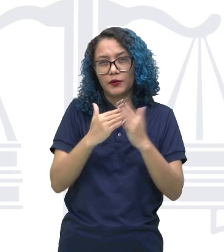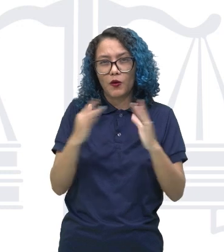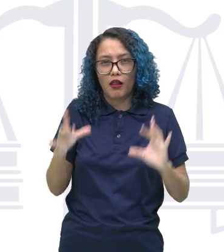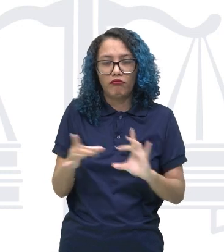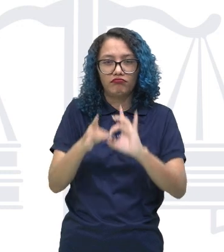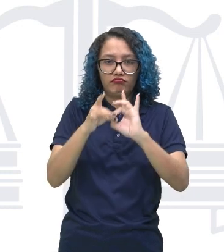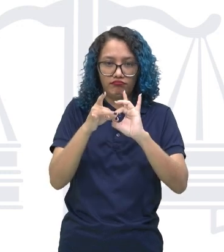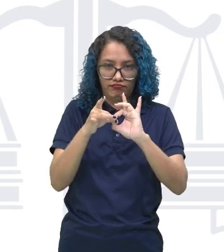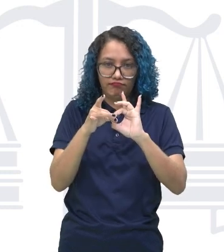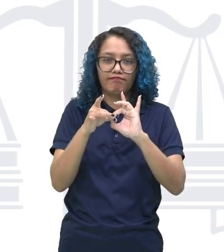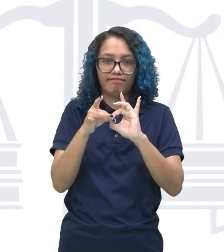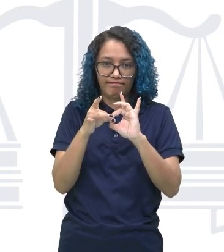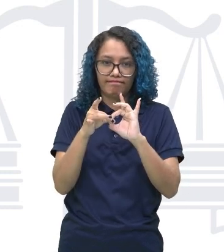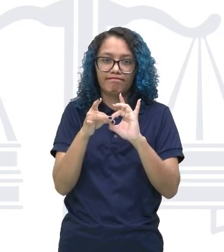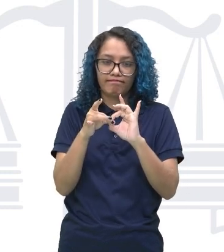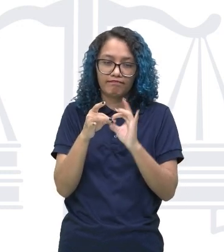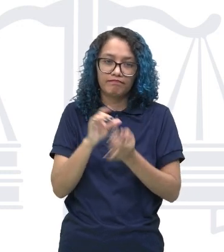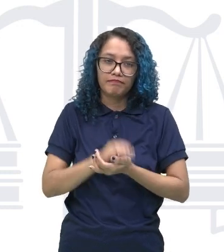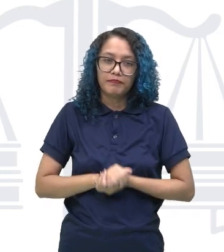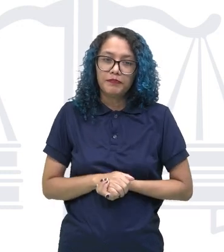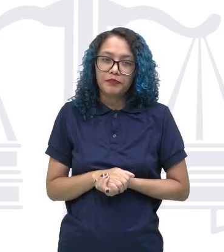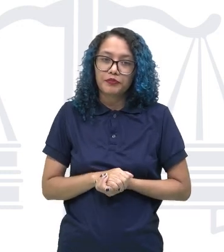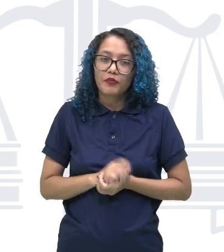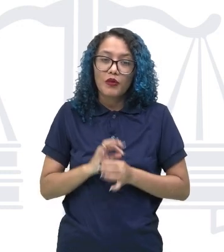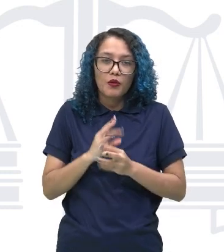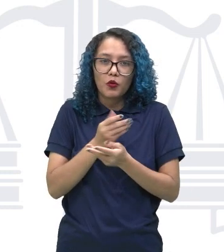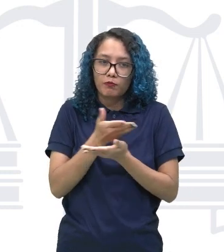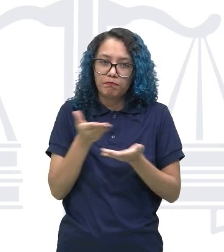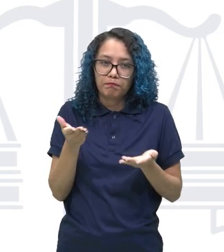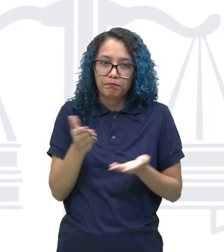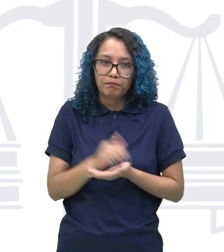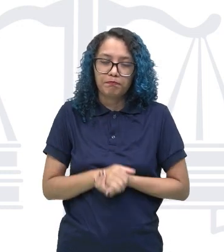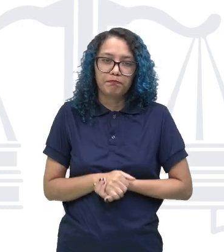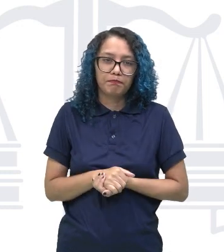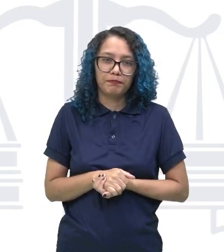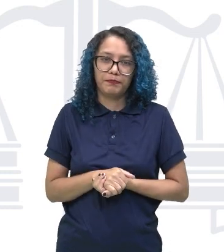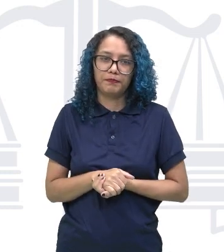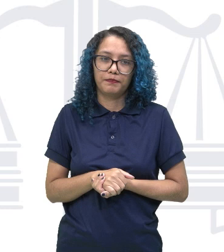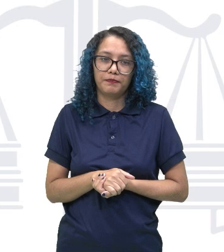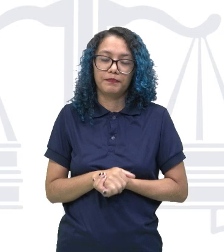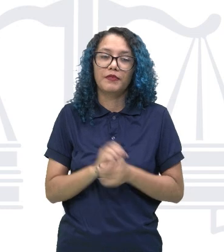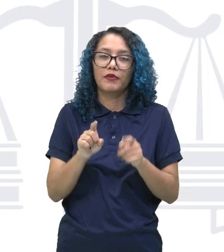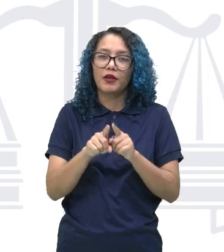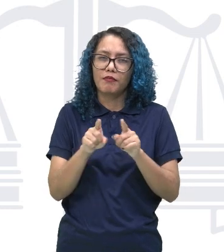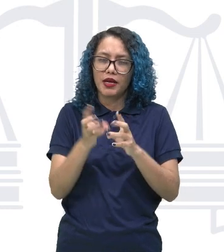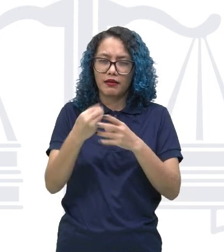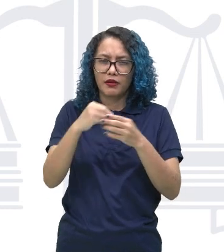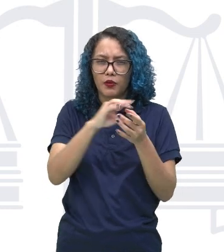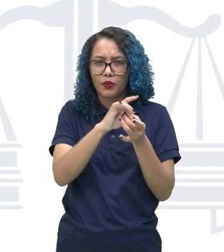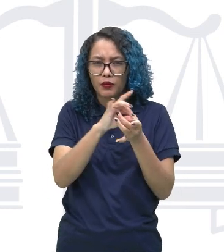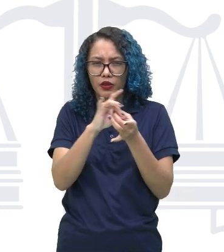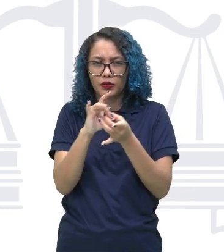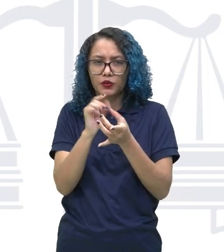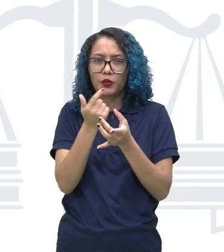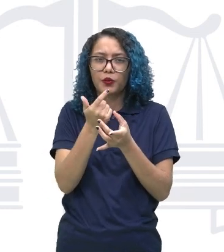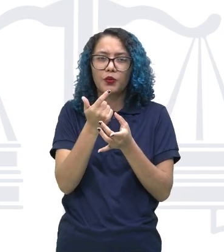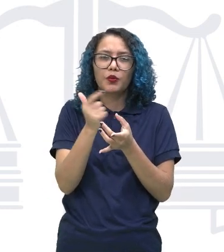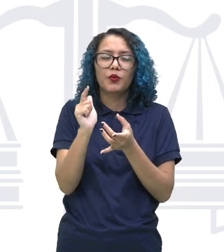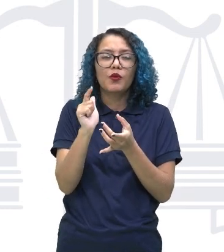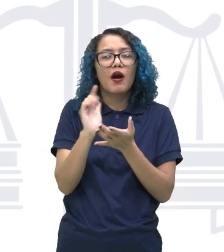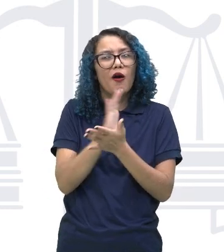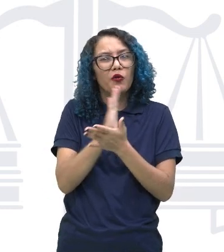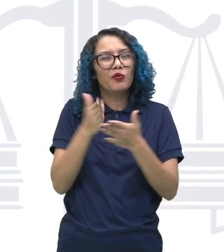traz a perspectiva de conectividade a todos nós. Dentro desse contexto, nós temos aí algumas